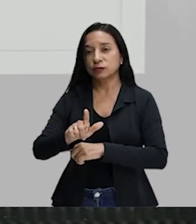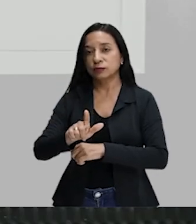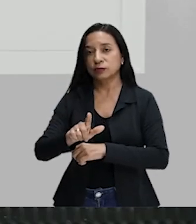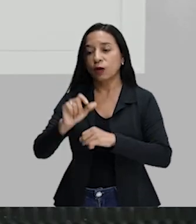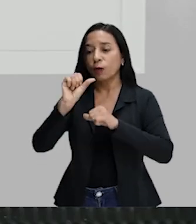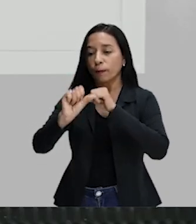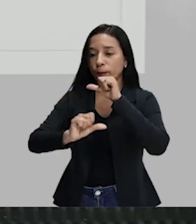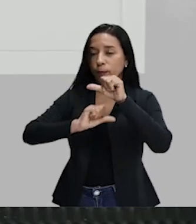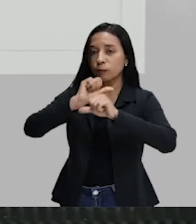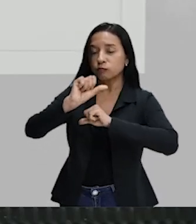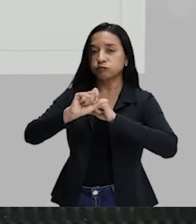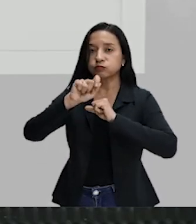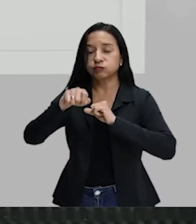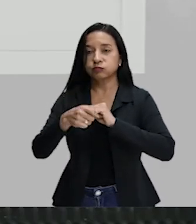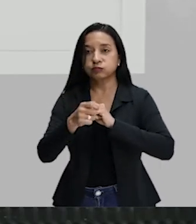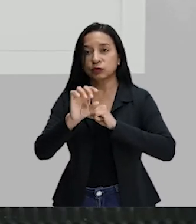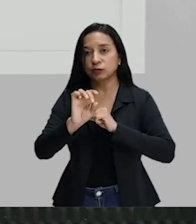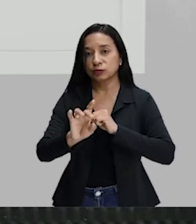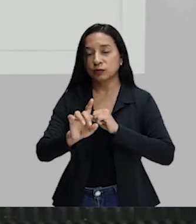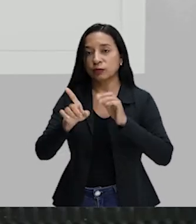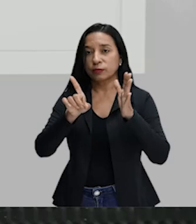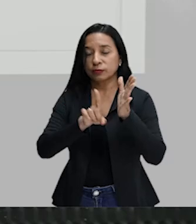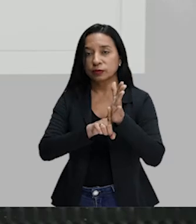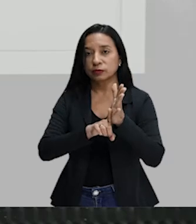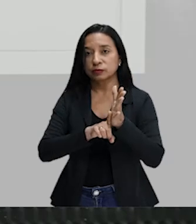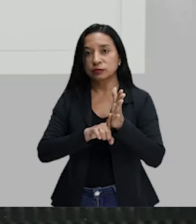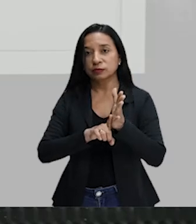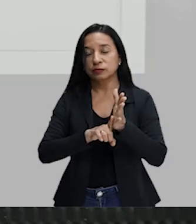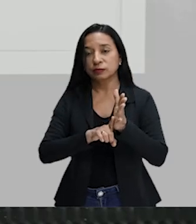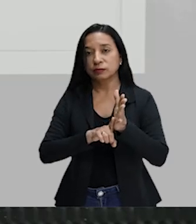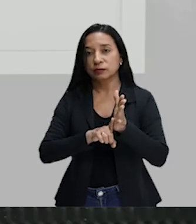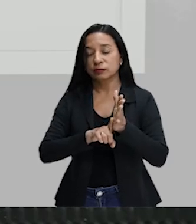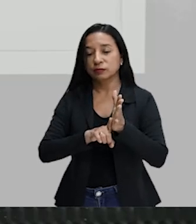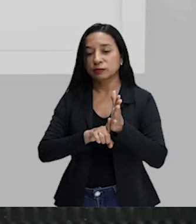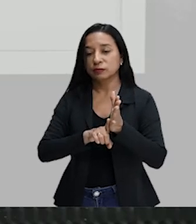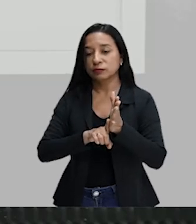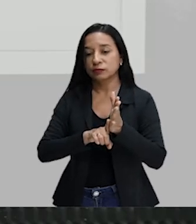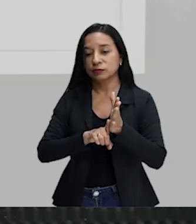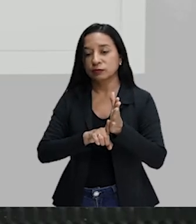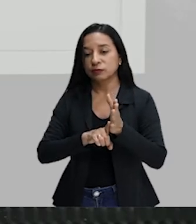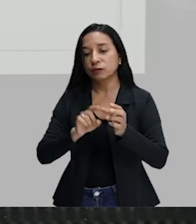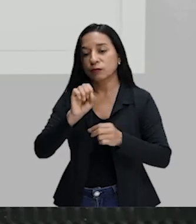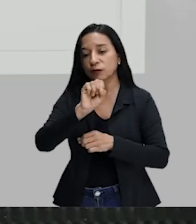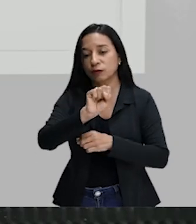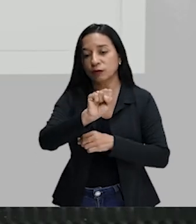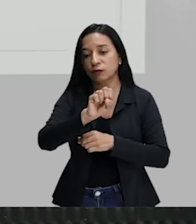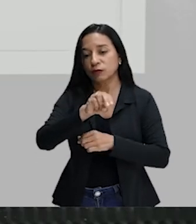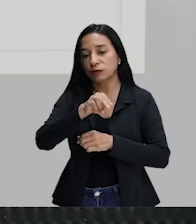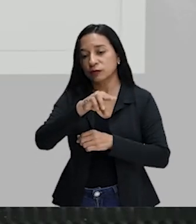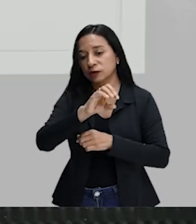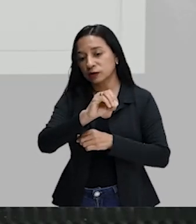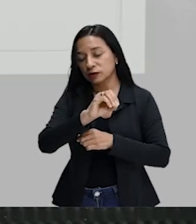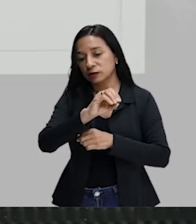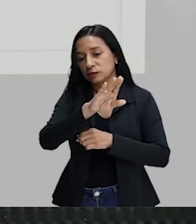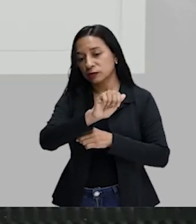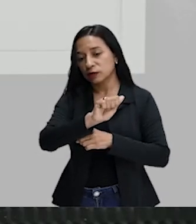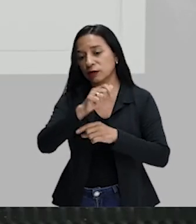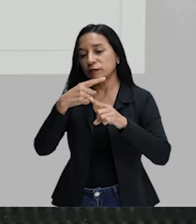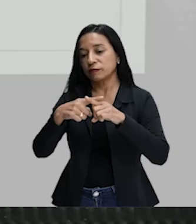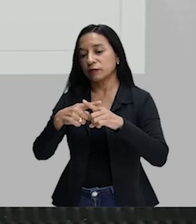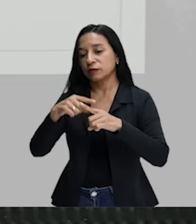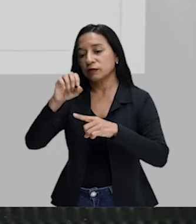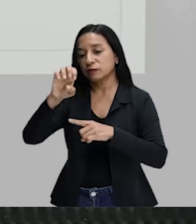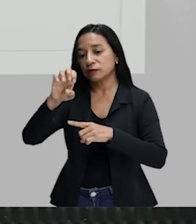muda o sinal, menos o seno de A vezes o seno de